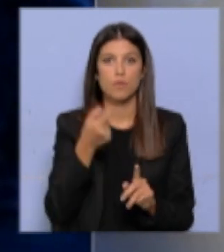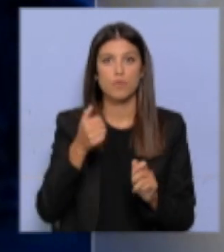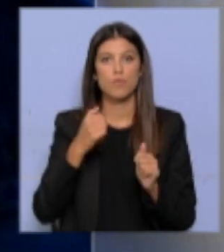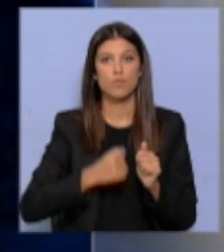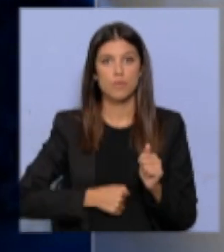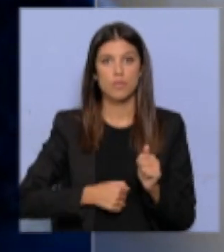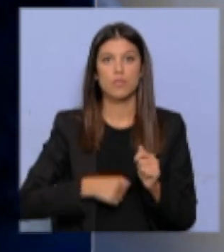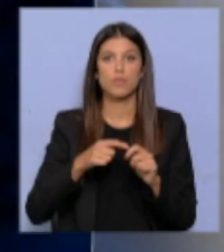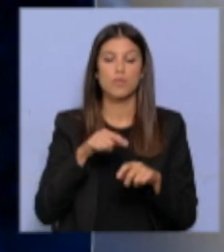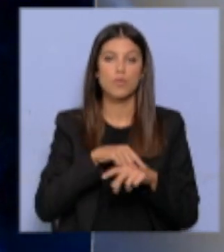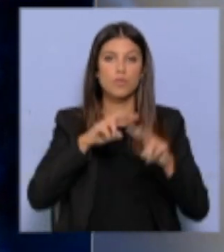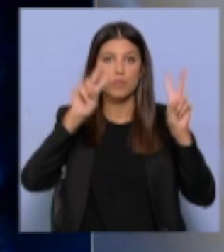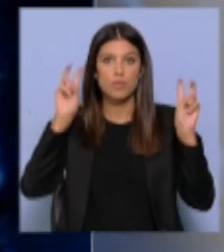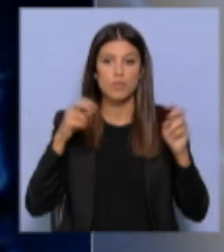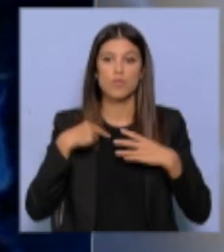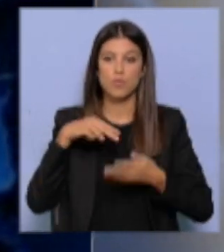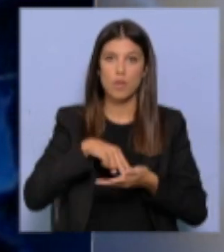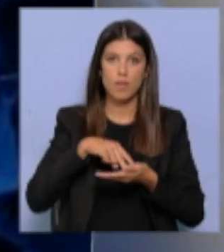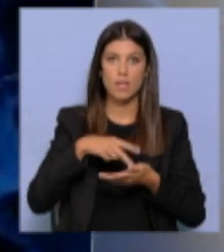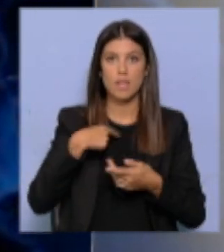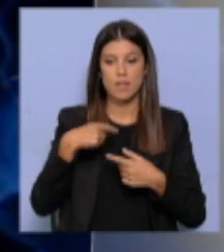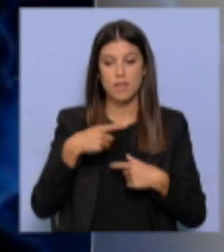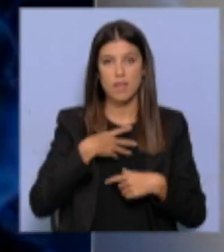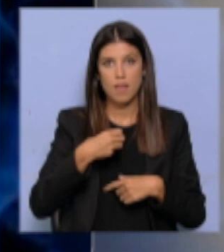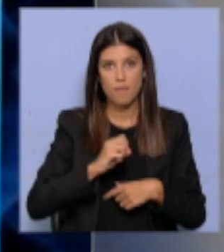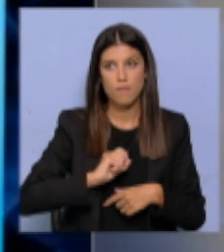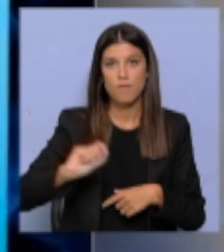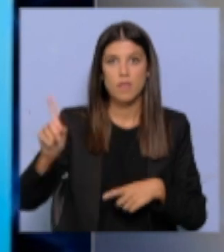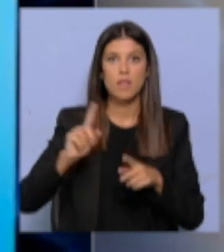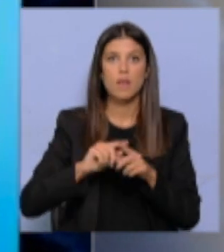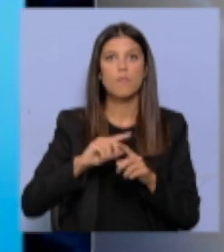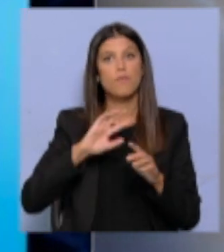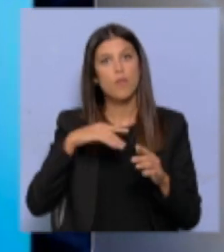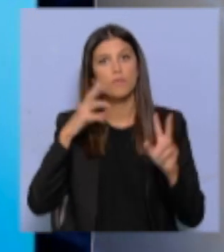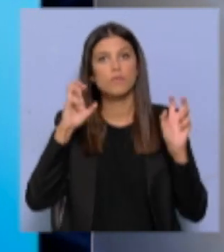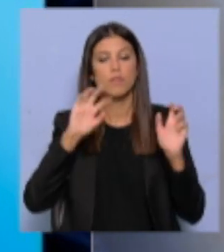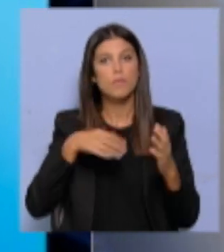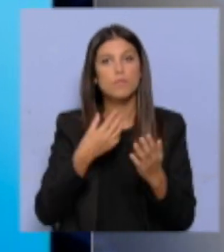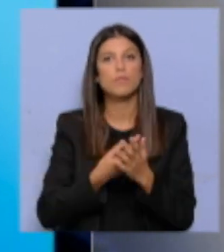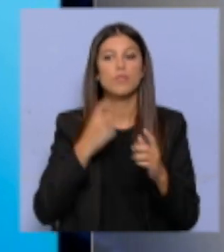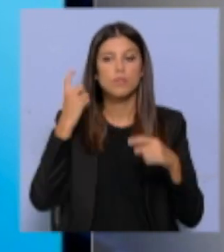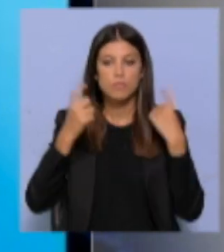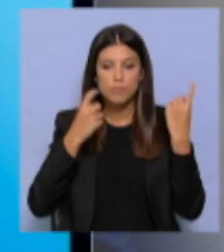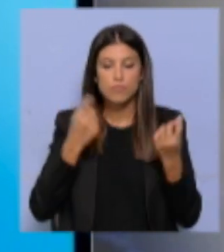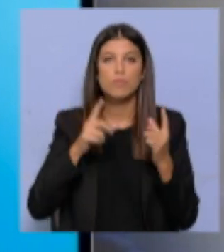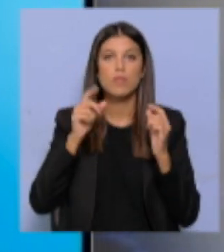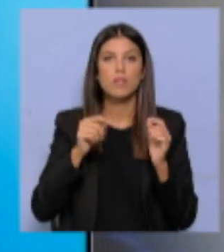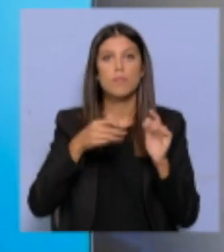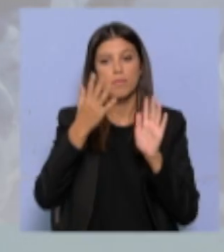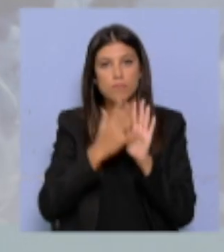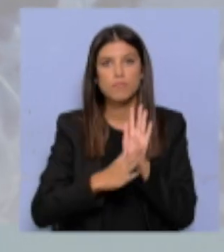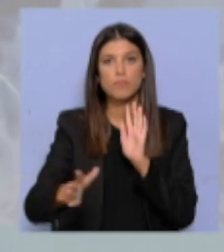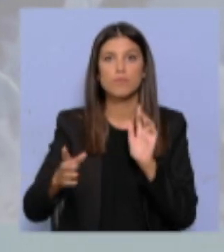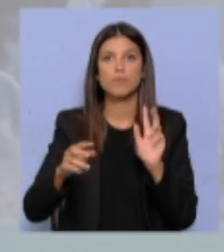envia-me, foi o tema proposto pelo Papa para reflexão na Igreja e também um ponto de partida para a nossa conversa com o